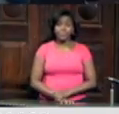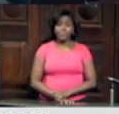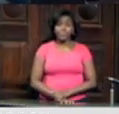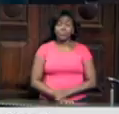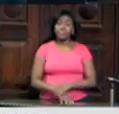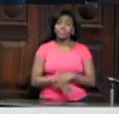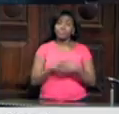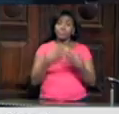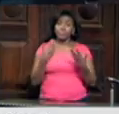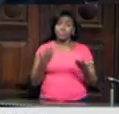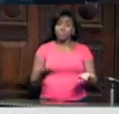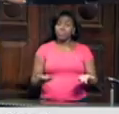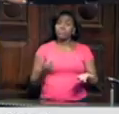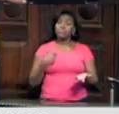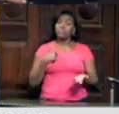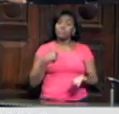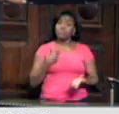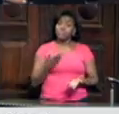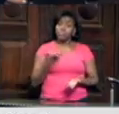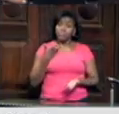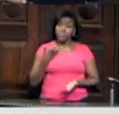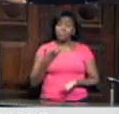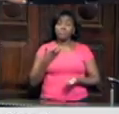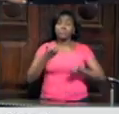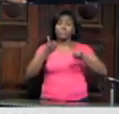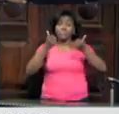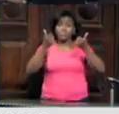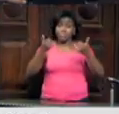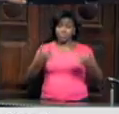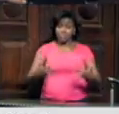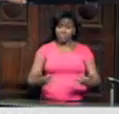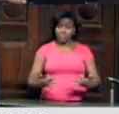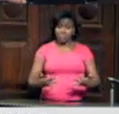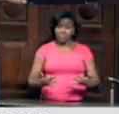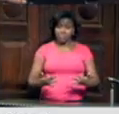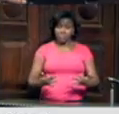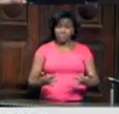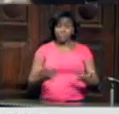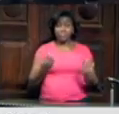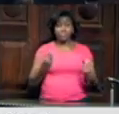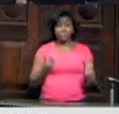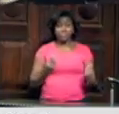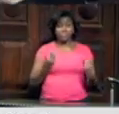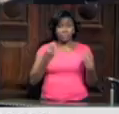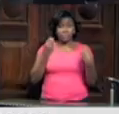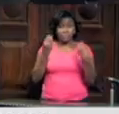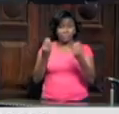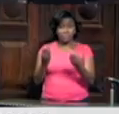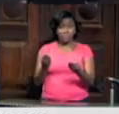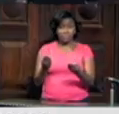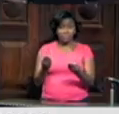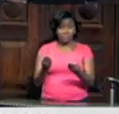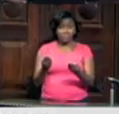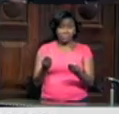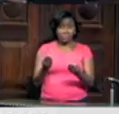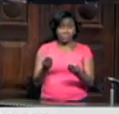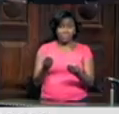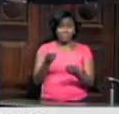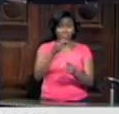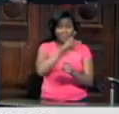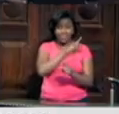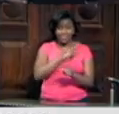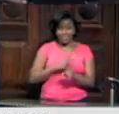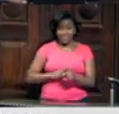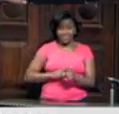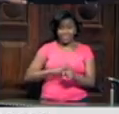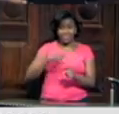Portanto, gostaria de enfatizar e entregar ao nosso presidente